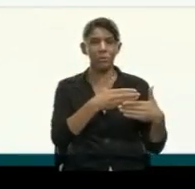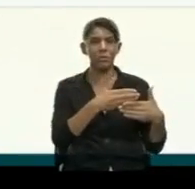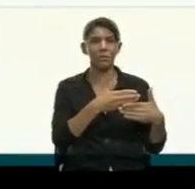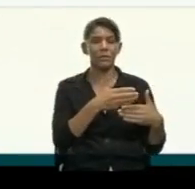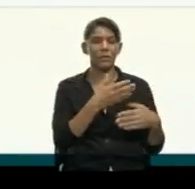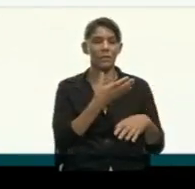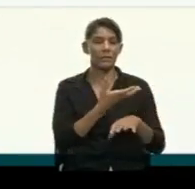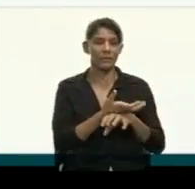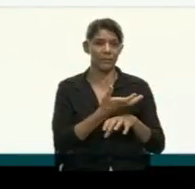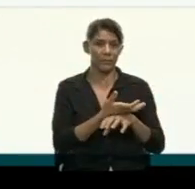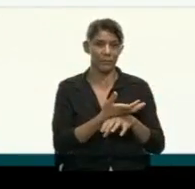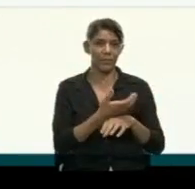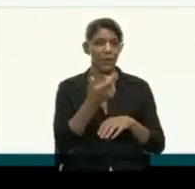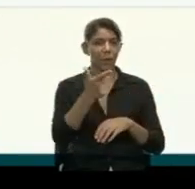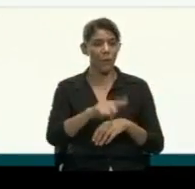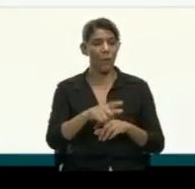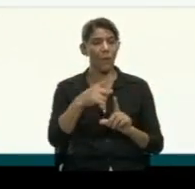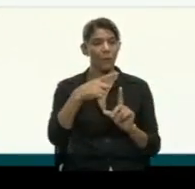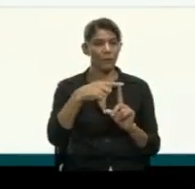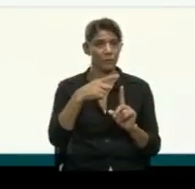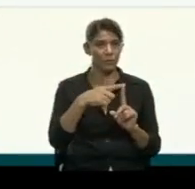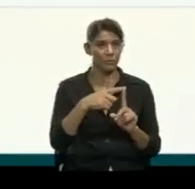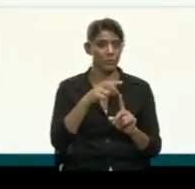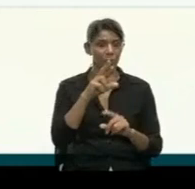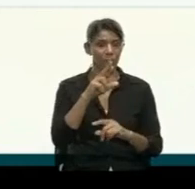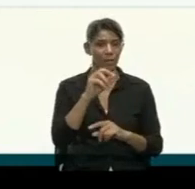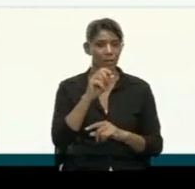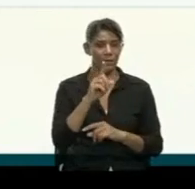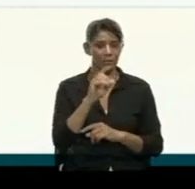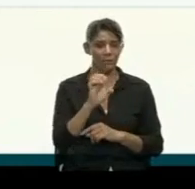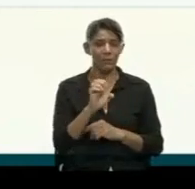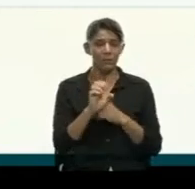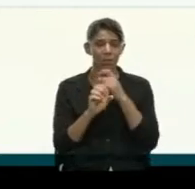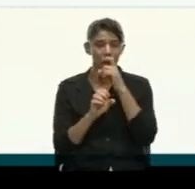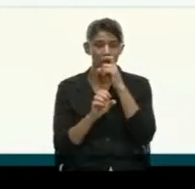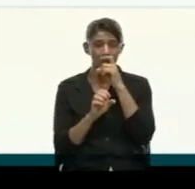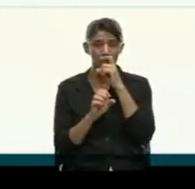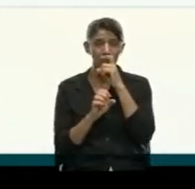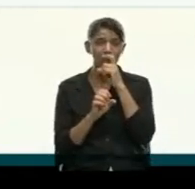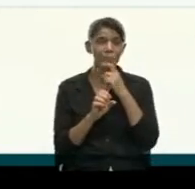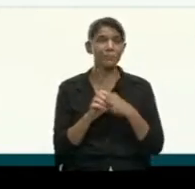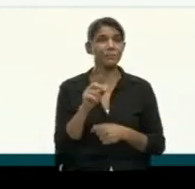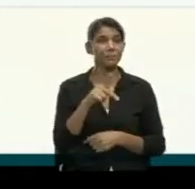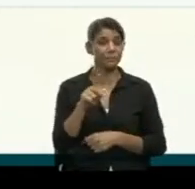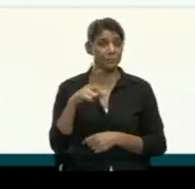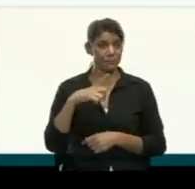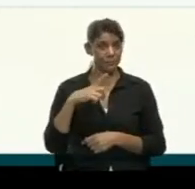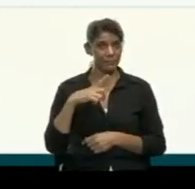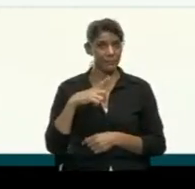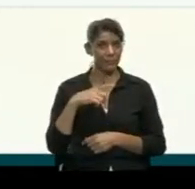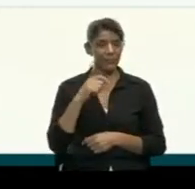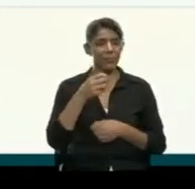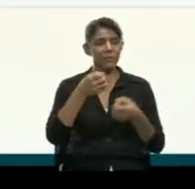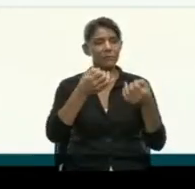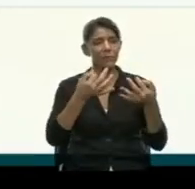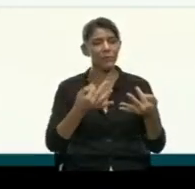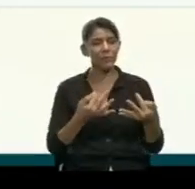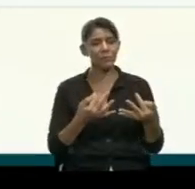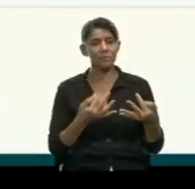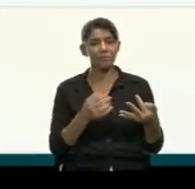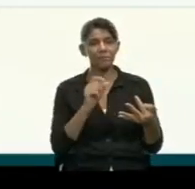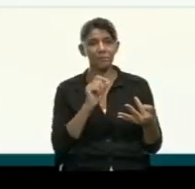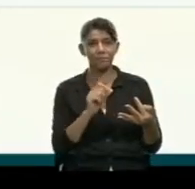disciplina. Tá bom? Outros tipos de fundação, como radier, por exemplo. Um professor meu, uma vez de estrutura, ele explicou,